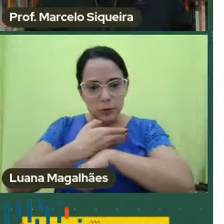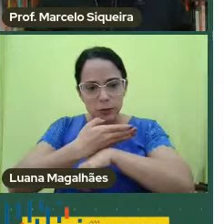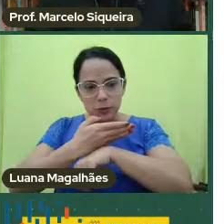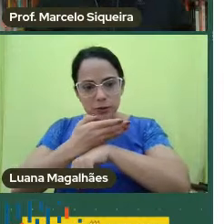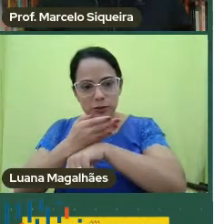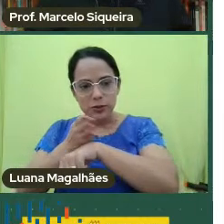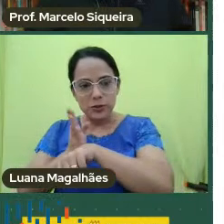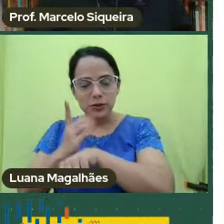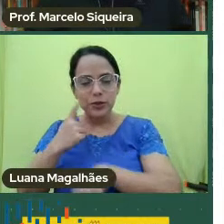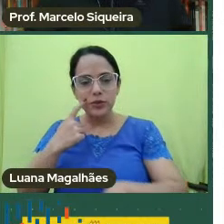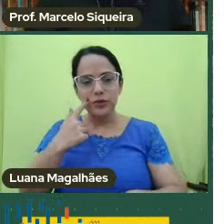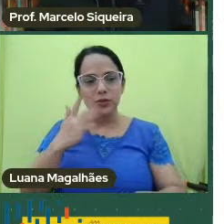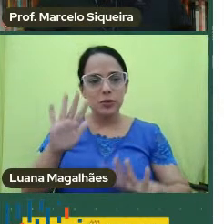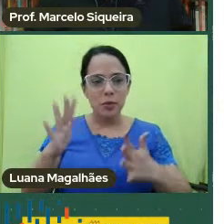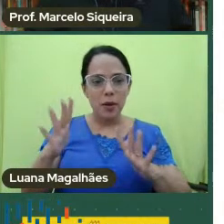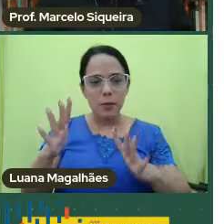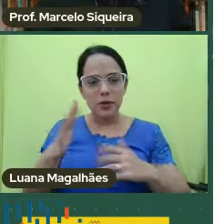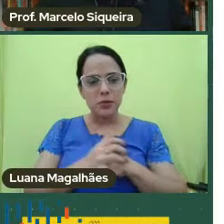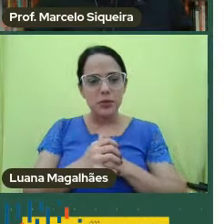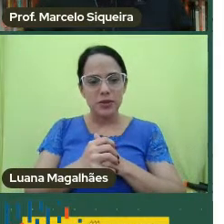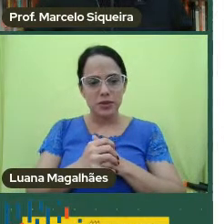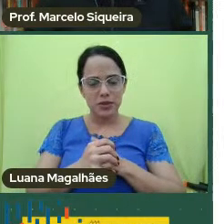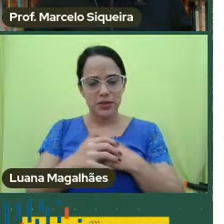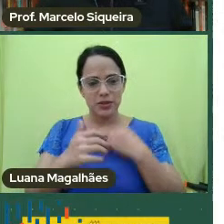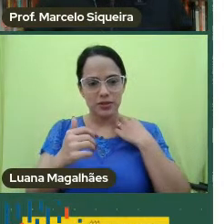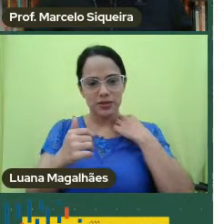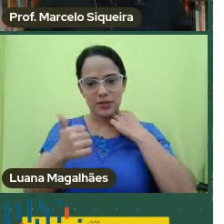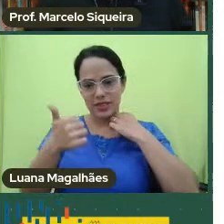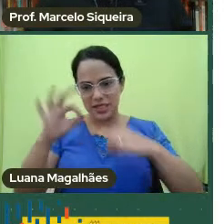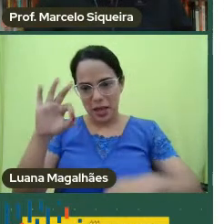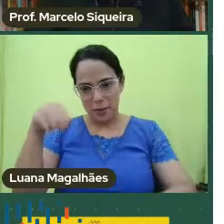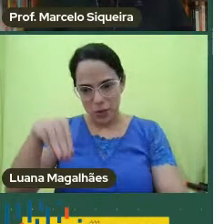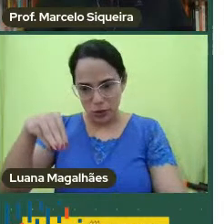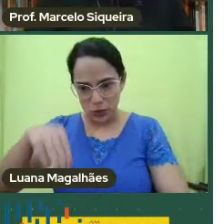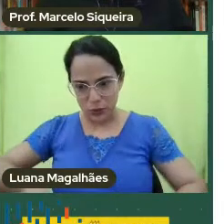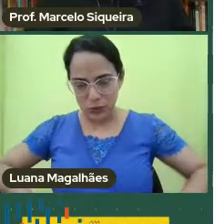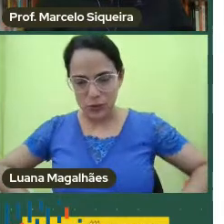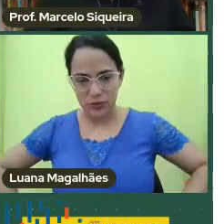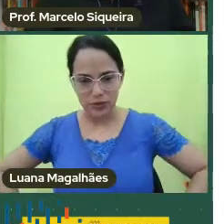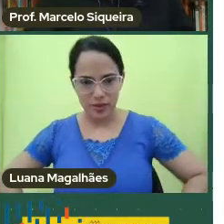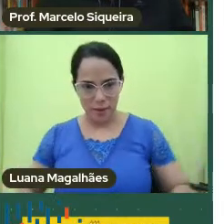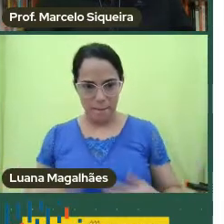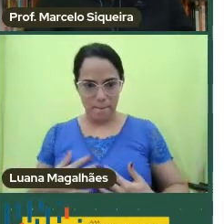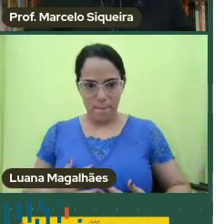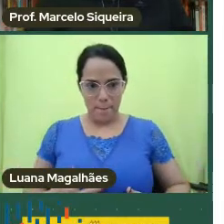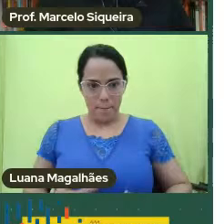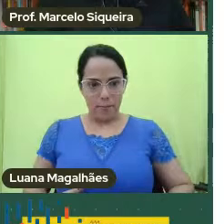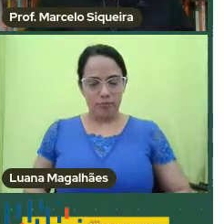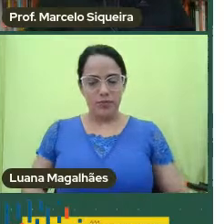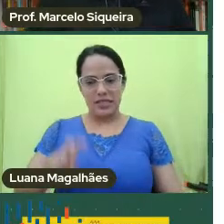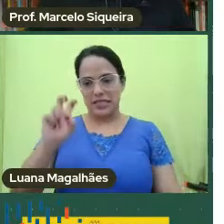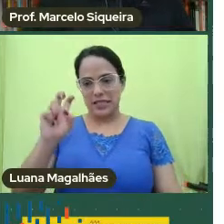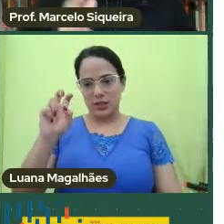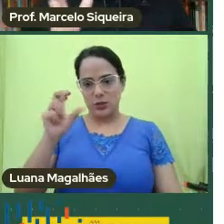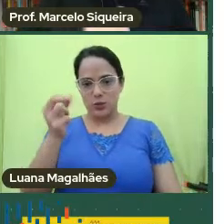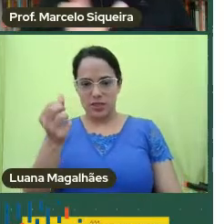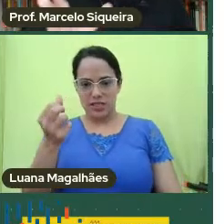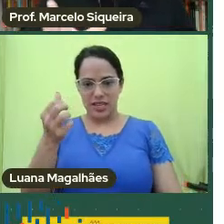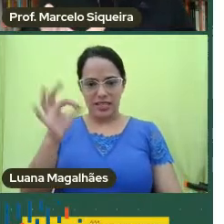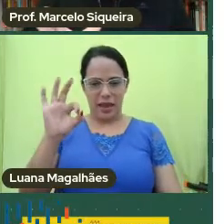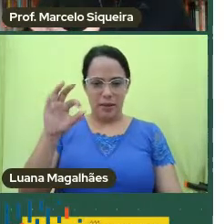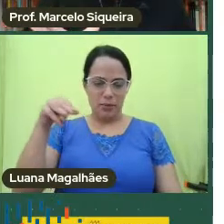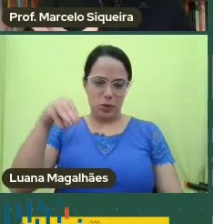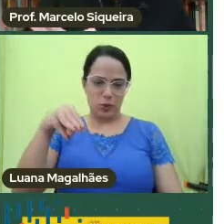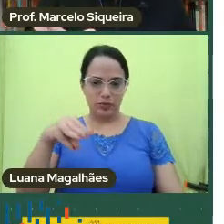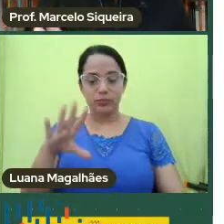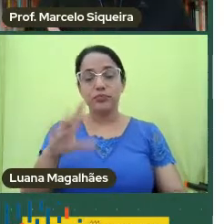meus cálculos, eu devo ter aí mais uns 10 minutinhos, talvez, né? Uns 5, 6 minutinhos. Vamos olhar